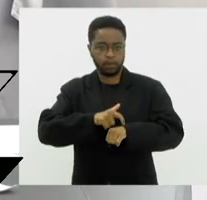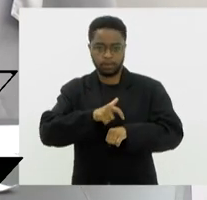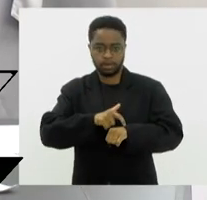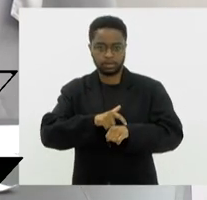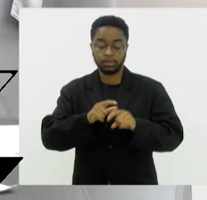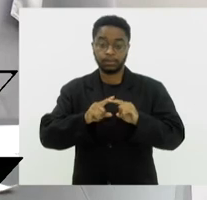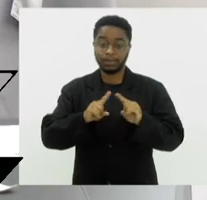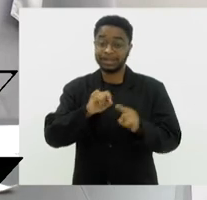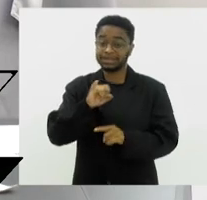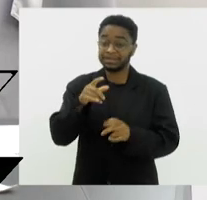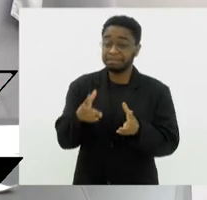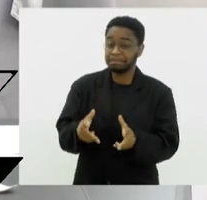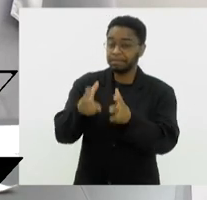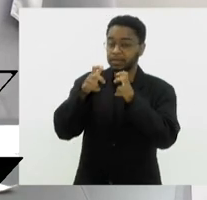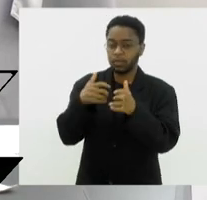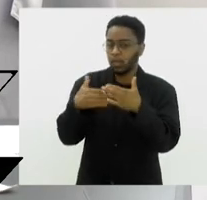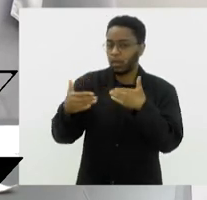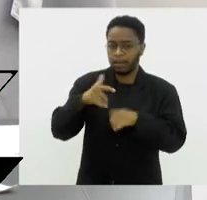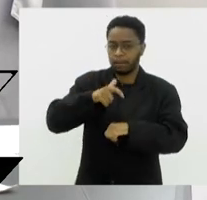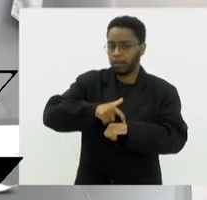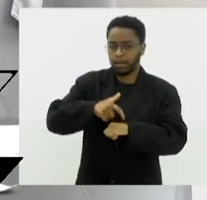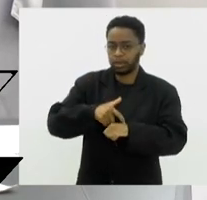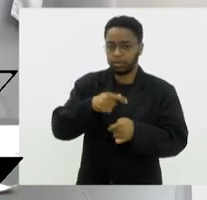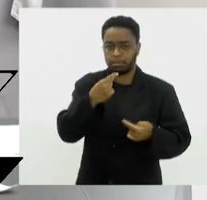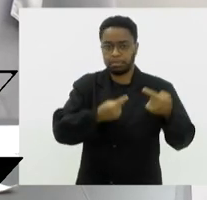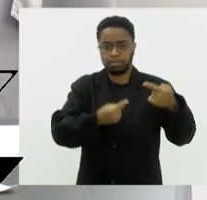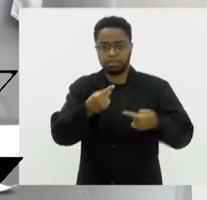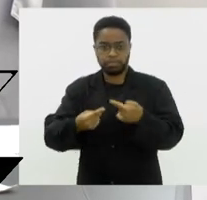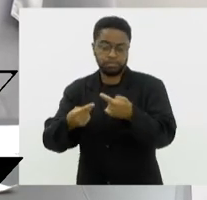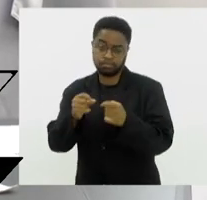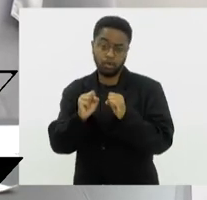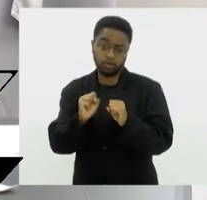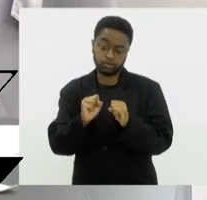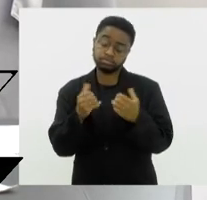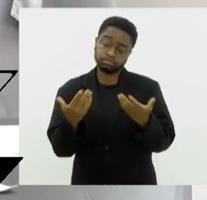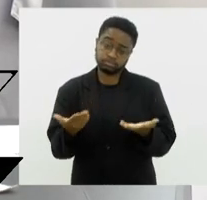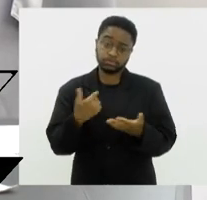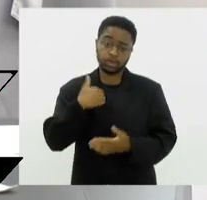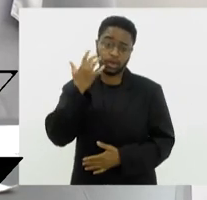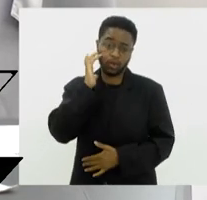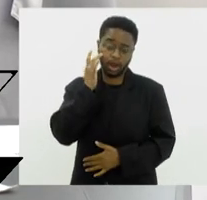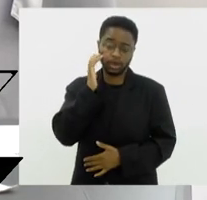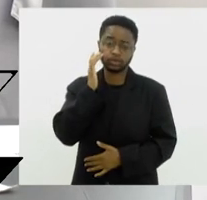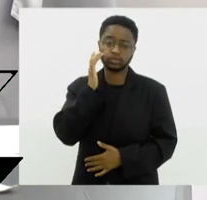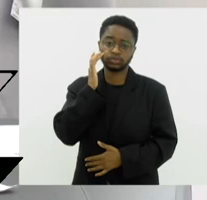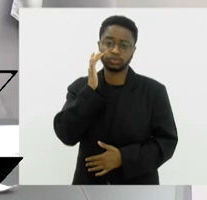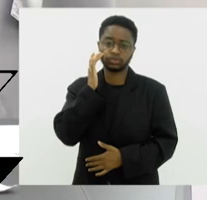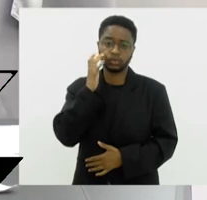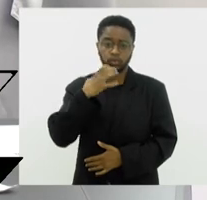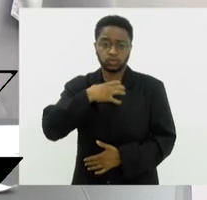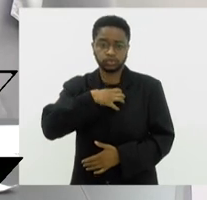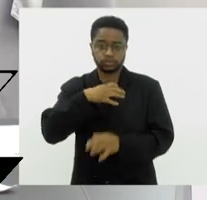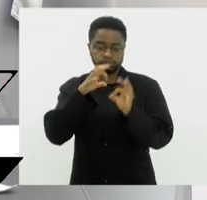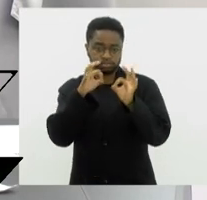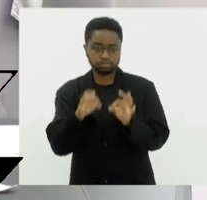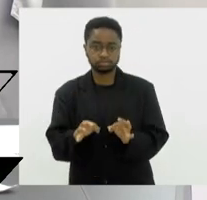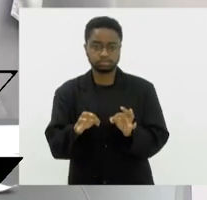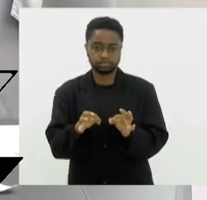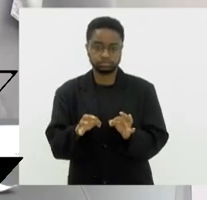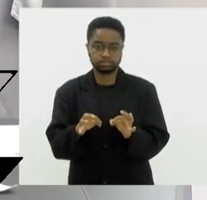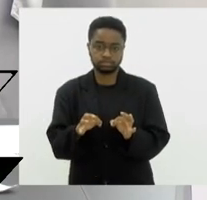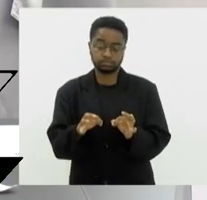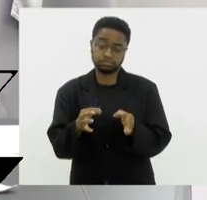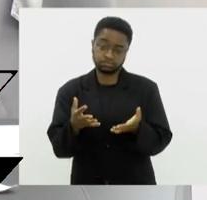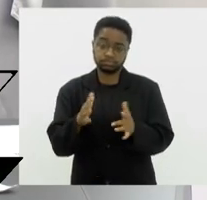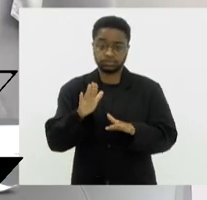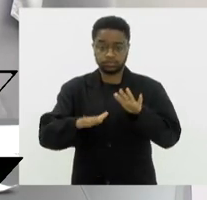que verificadas em qualquer momento da tramitação. Então, eu considero que talvez seja a forma adequada, seja um